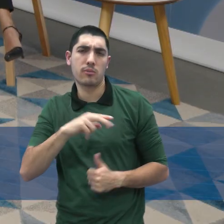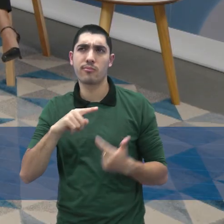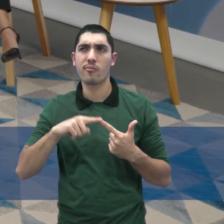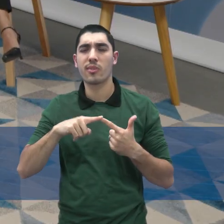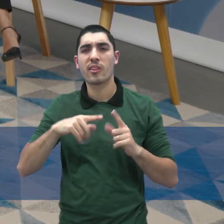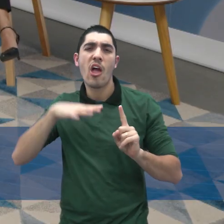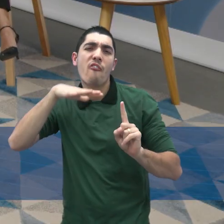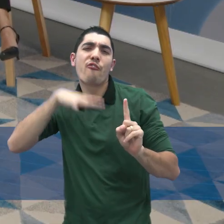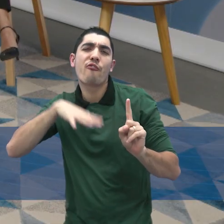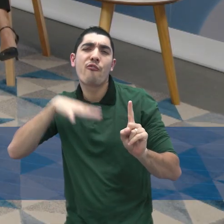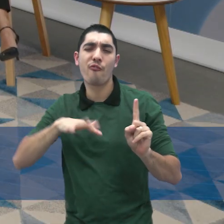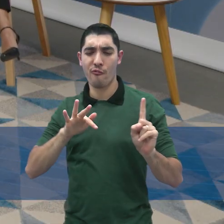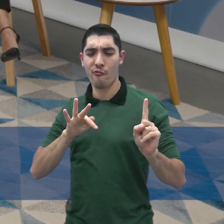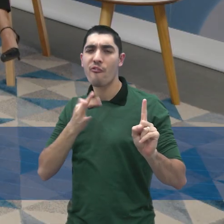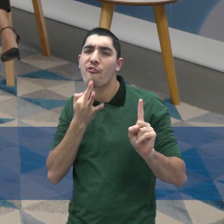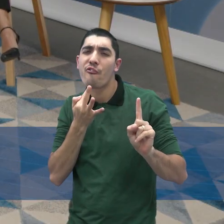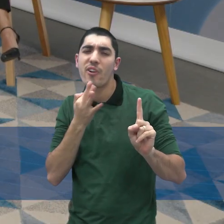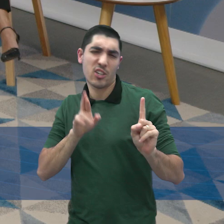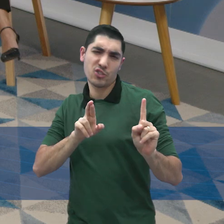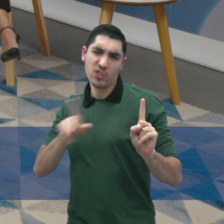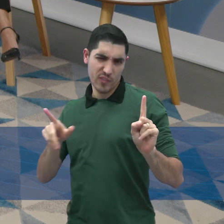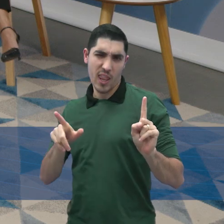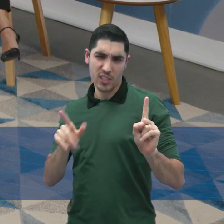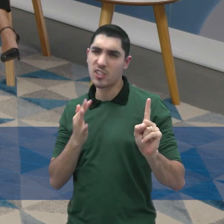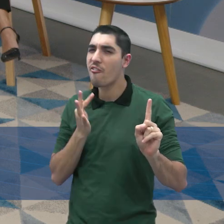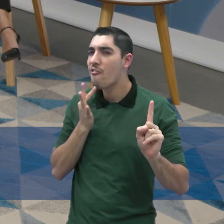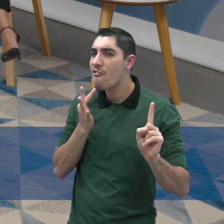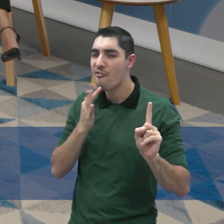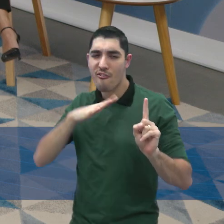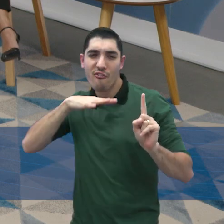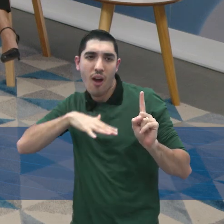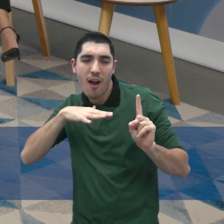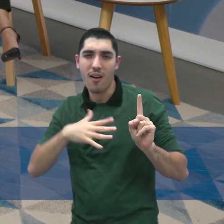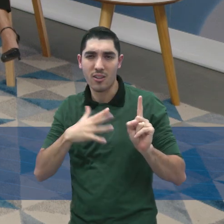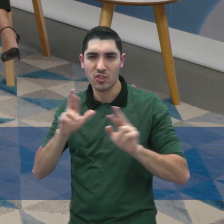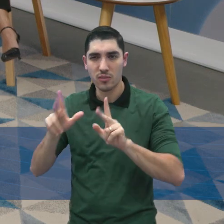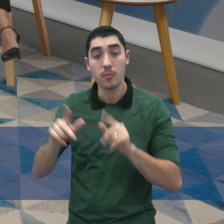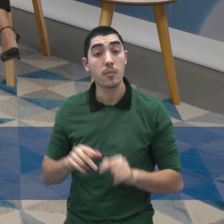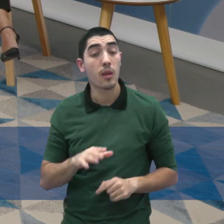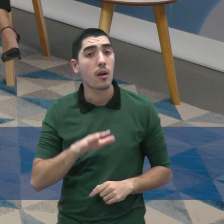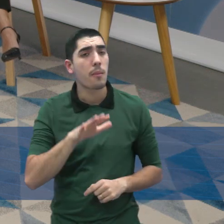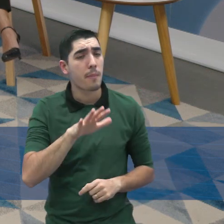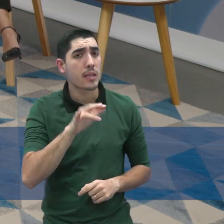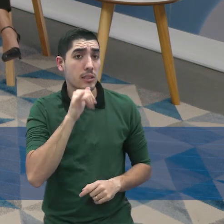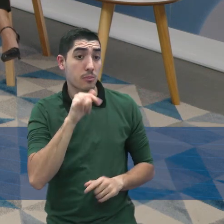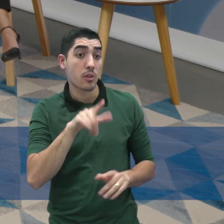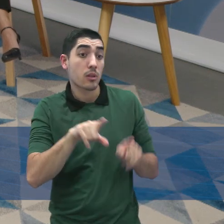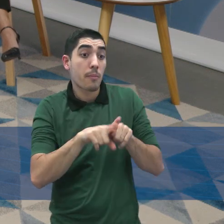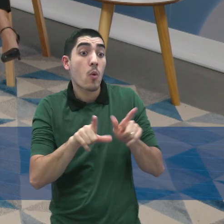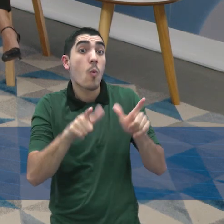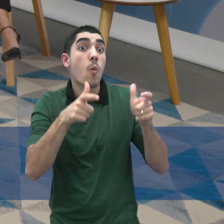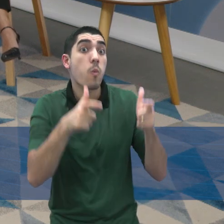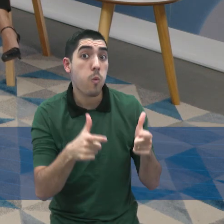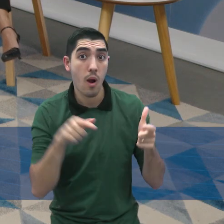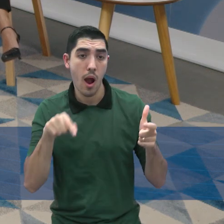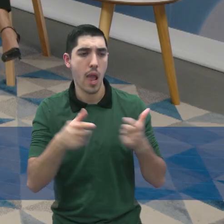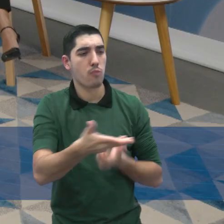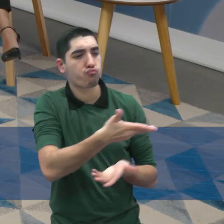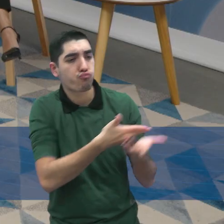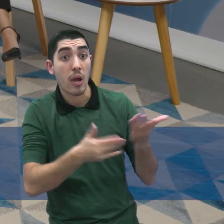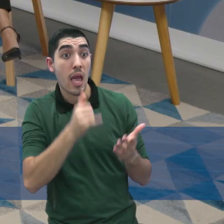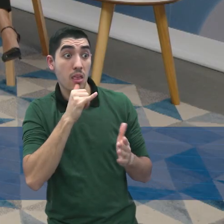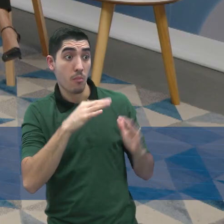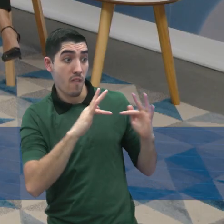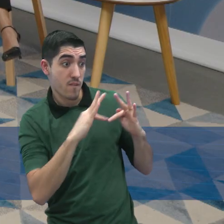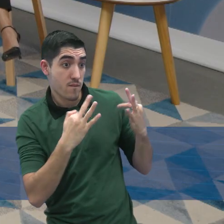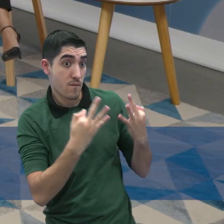ou é de uma ideologia política tal, a pessoa tende, né, a ter a mesma, porque as